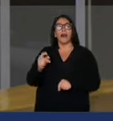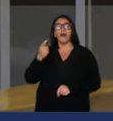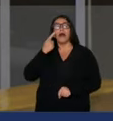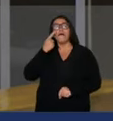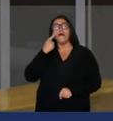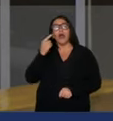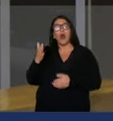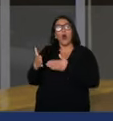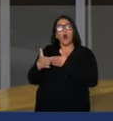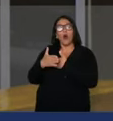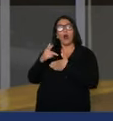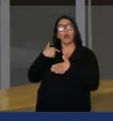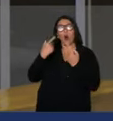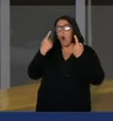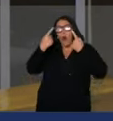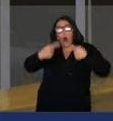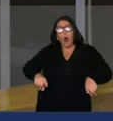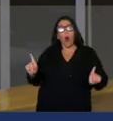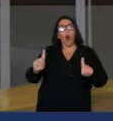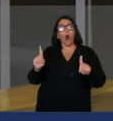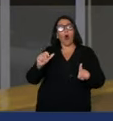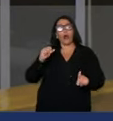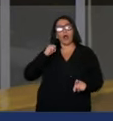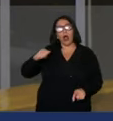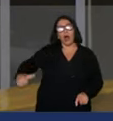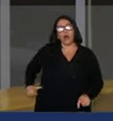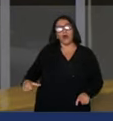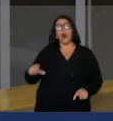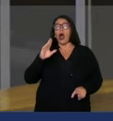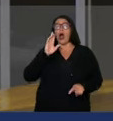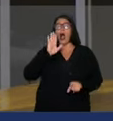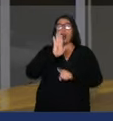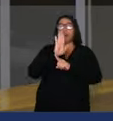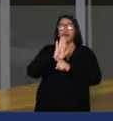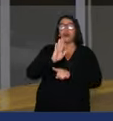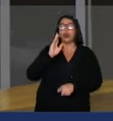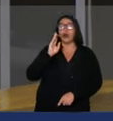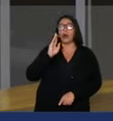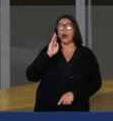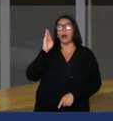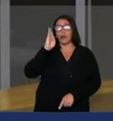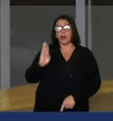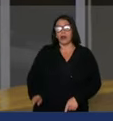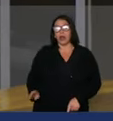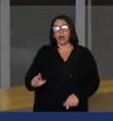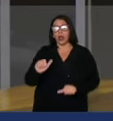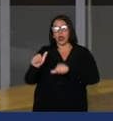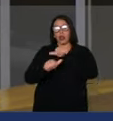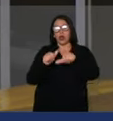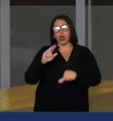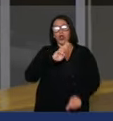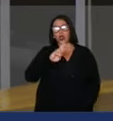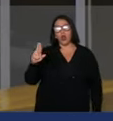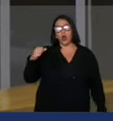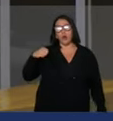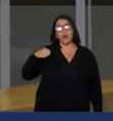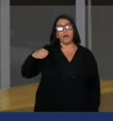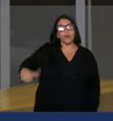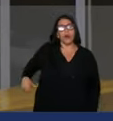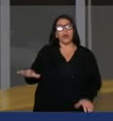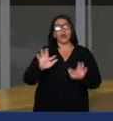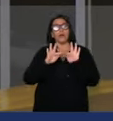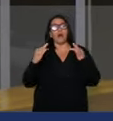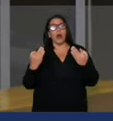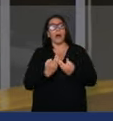não somos contra o Auxílio Brasil, que agora vai até se chamar Bolsa Família, porque eles não estão pensando no mais pobre, mas sim em uma